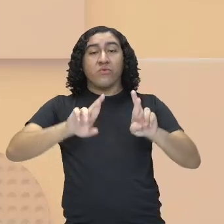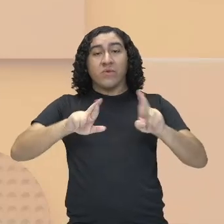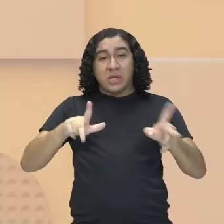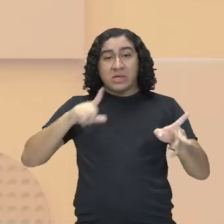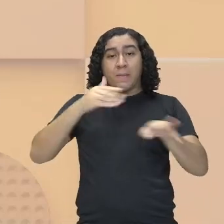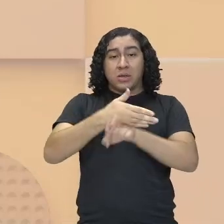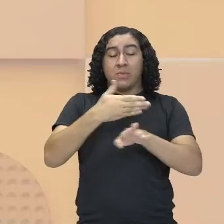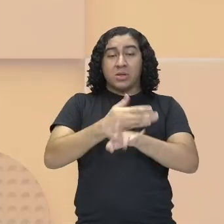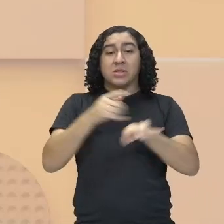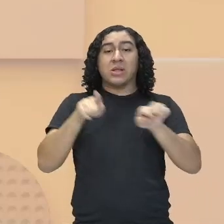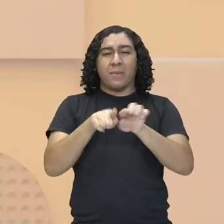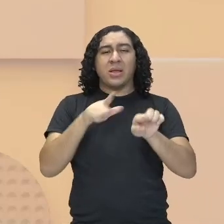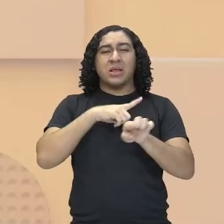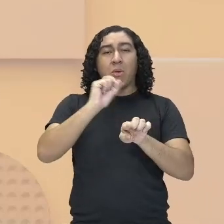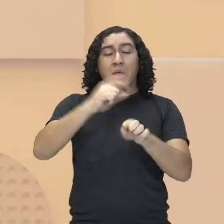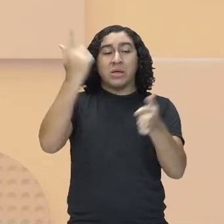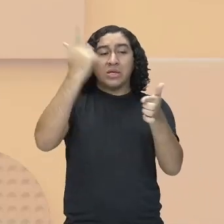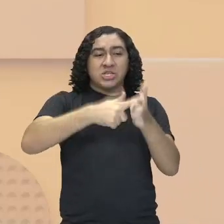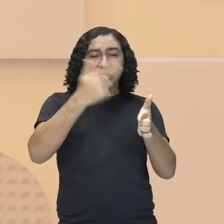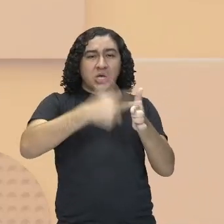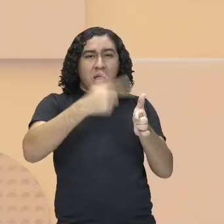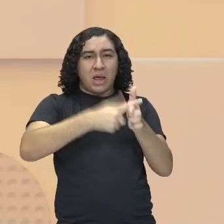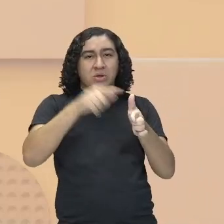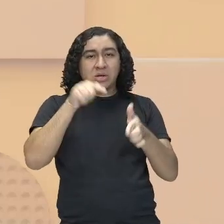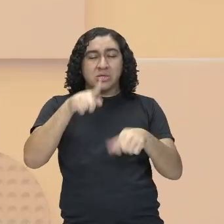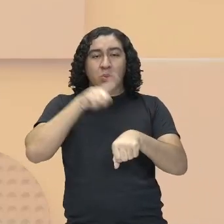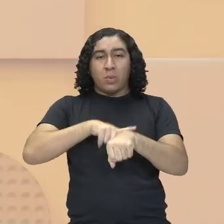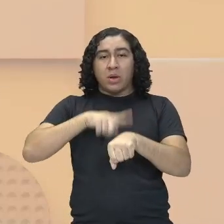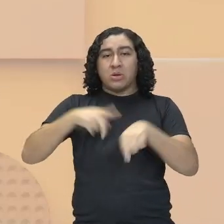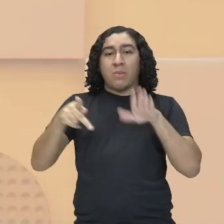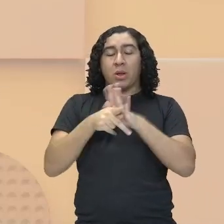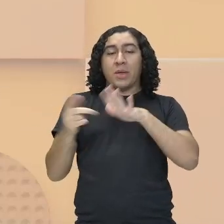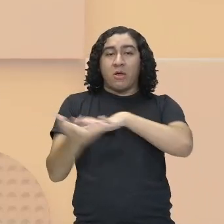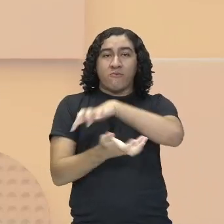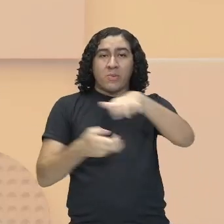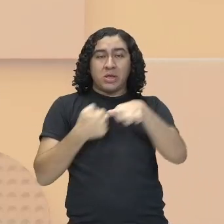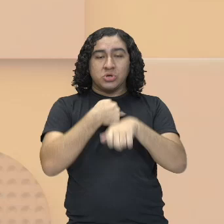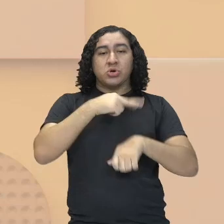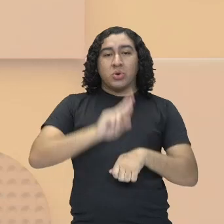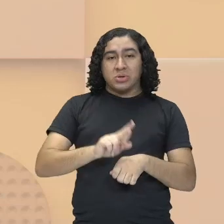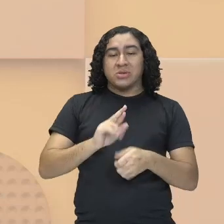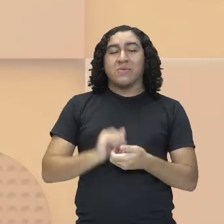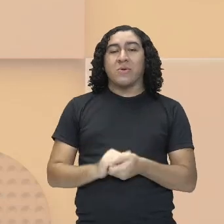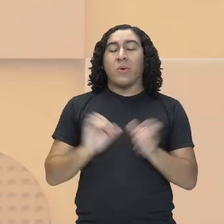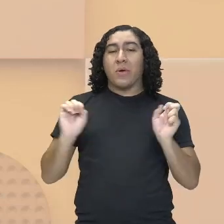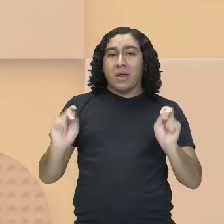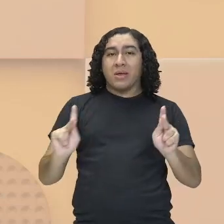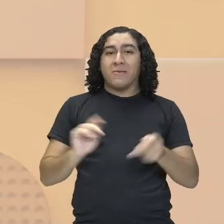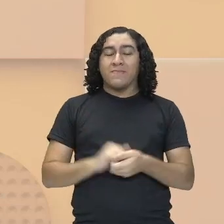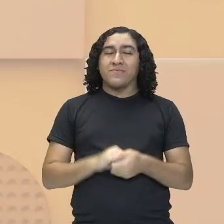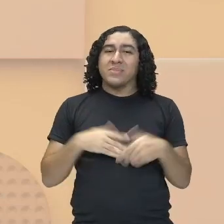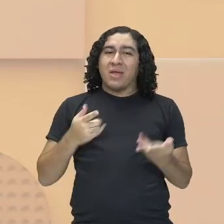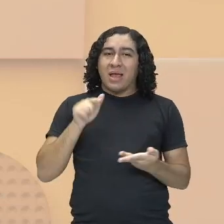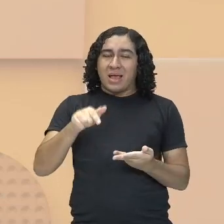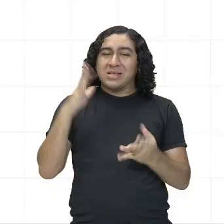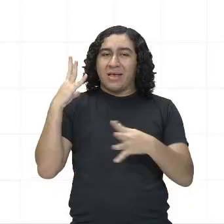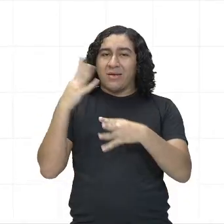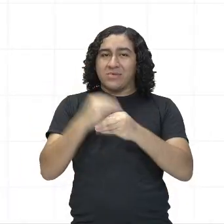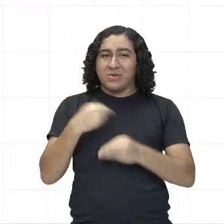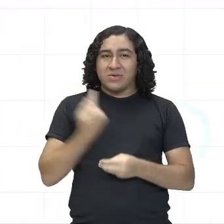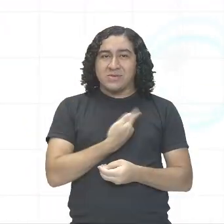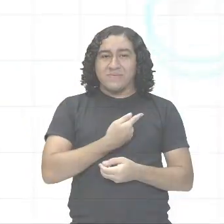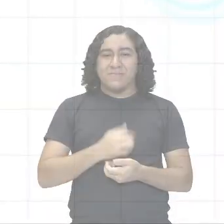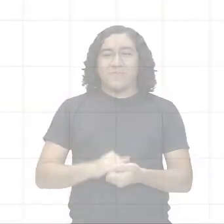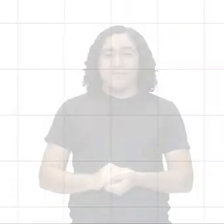e eles também vão ser criticados nesse momento aí pelas reformas religiosas. Certo? Então esta foi a nossa revisão.